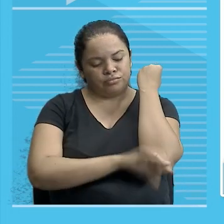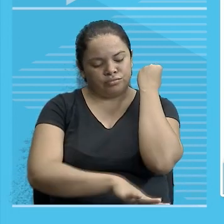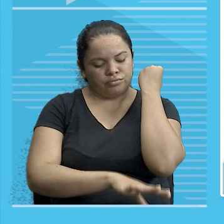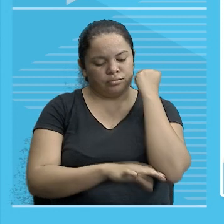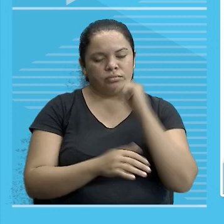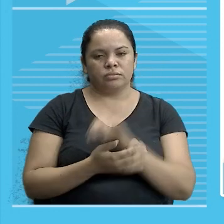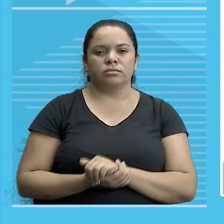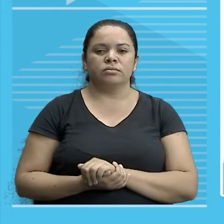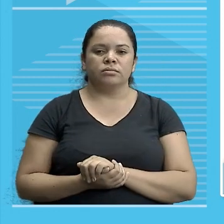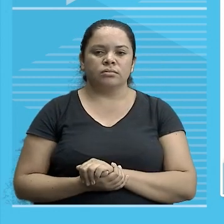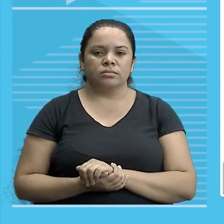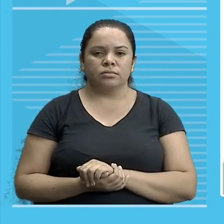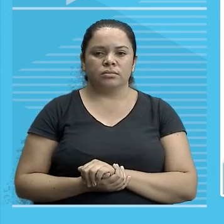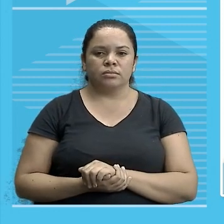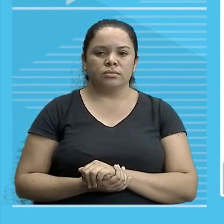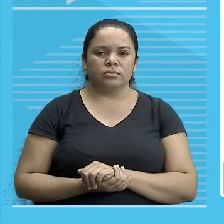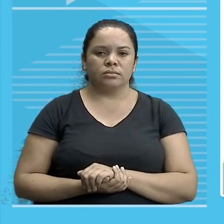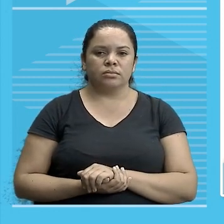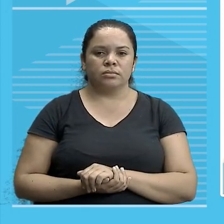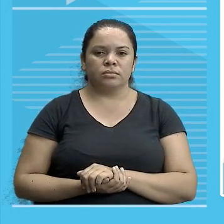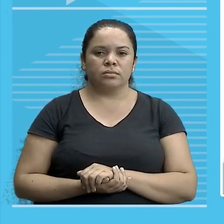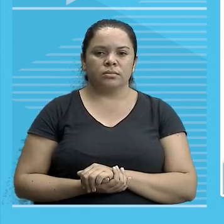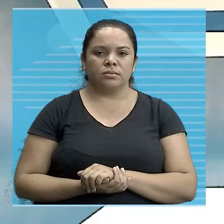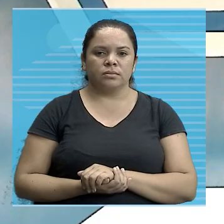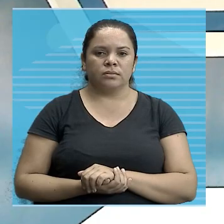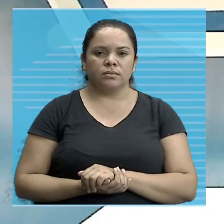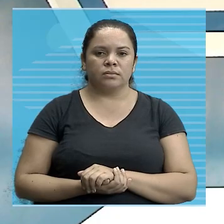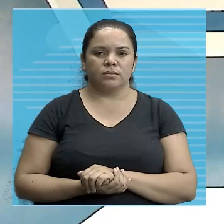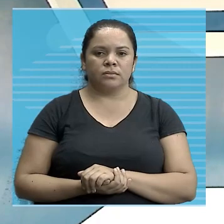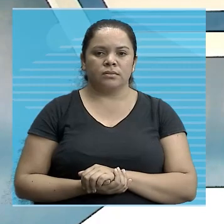para mim, por favor, o Rafael Dornelles.